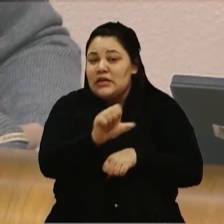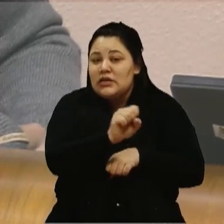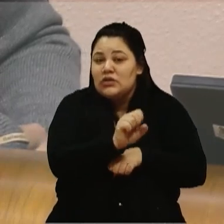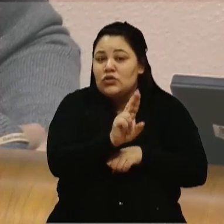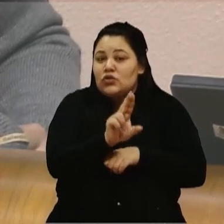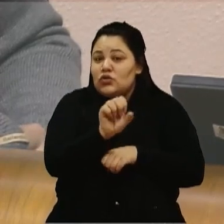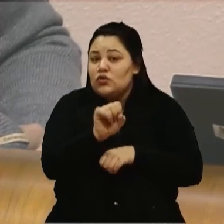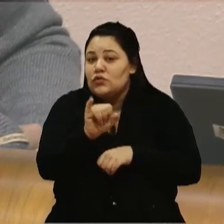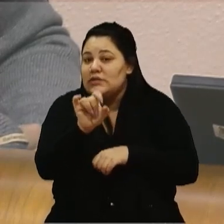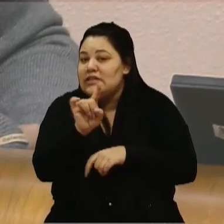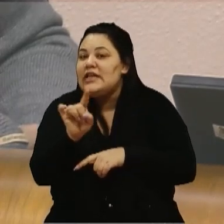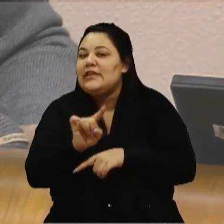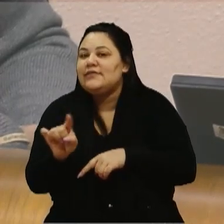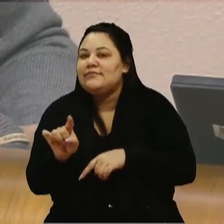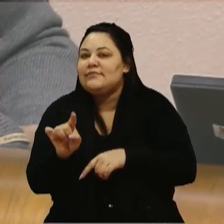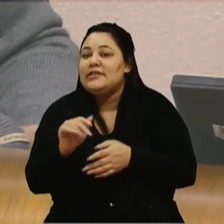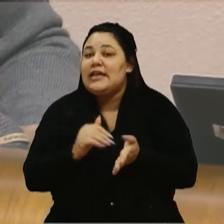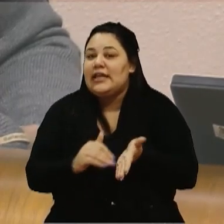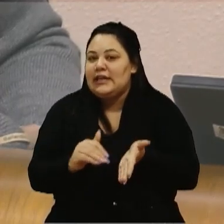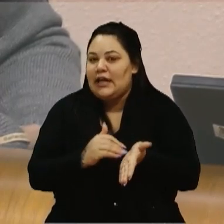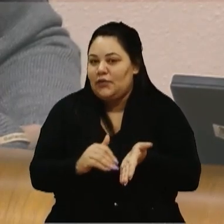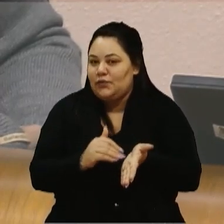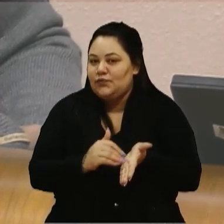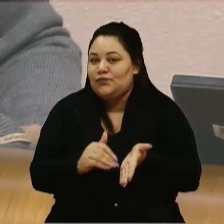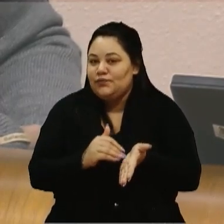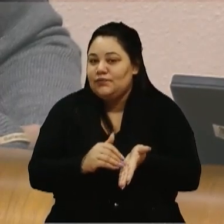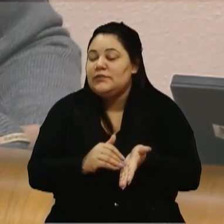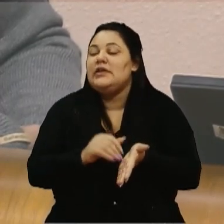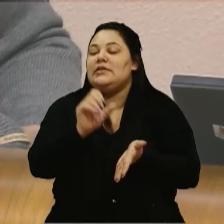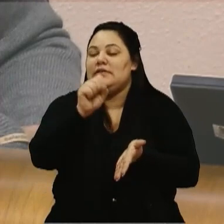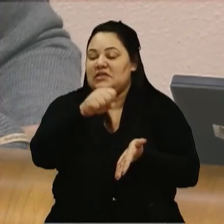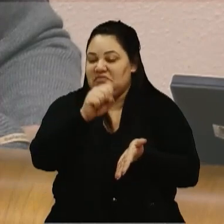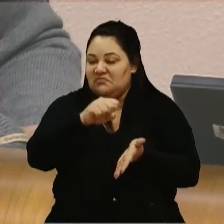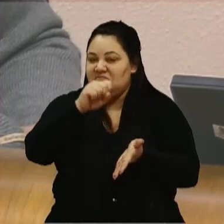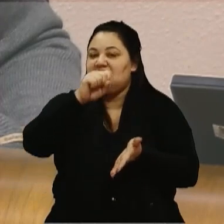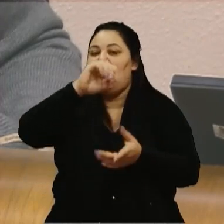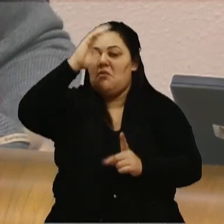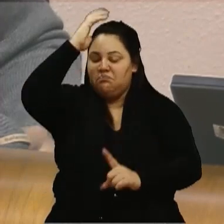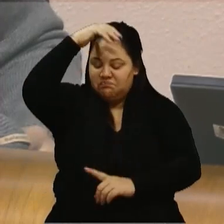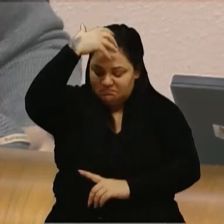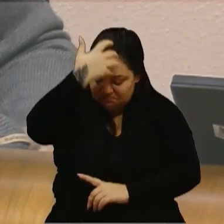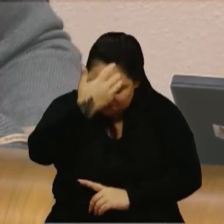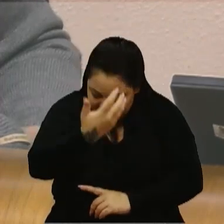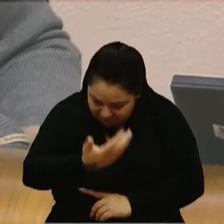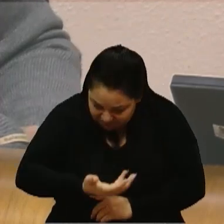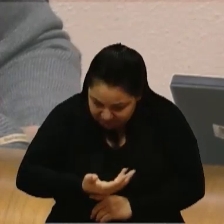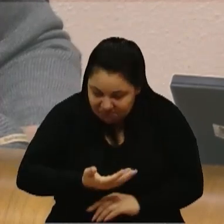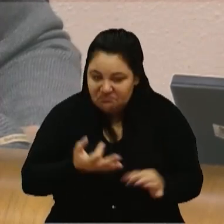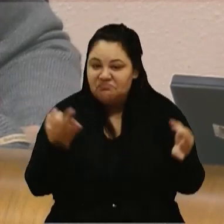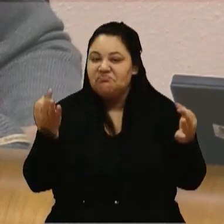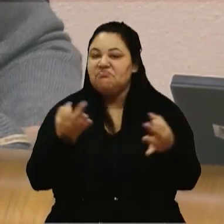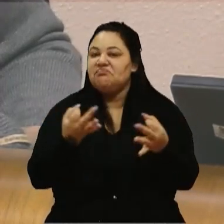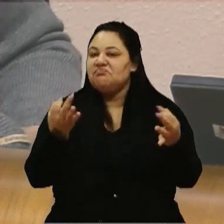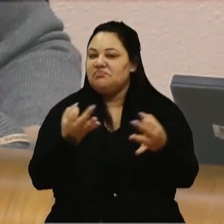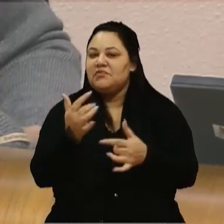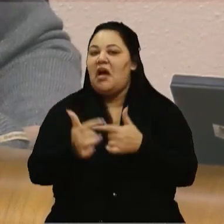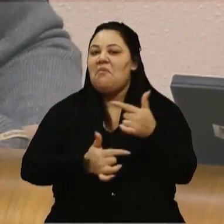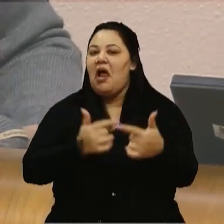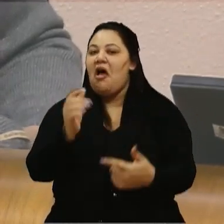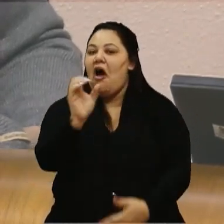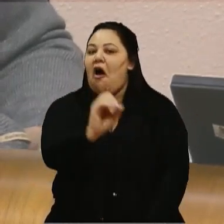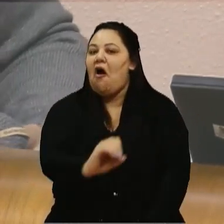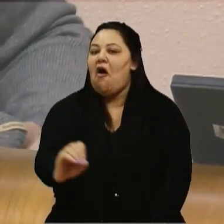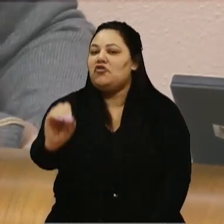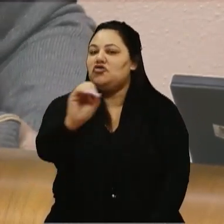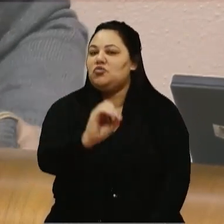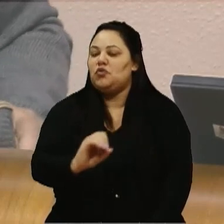está fazendo um serviço. É de tirar o chapéu para o trabalho que esse guri está fazendo. É muito bom o